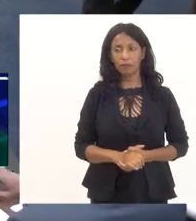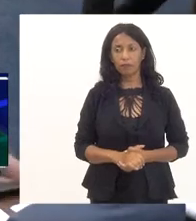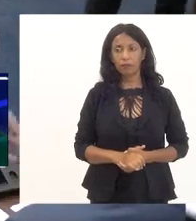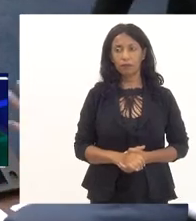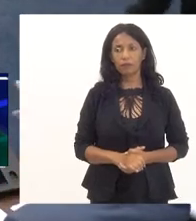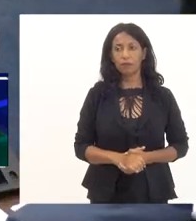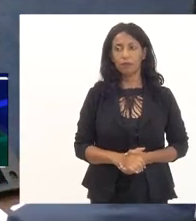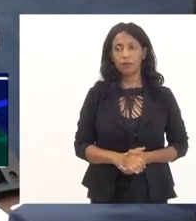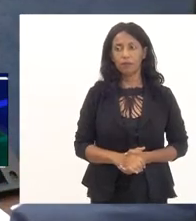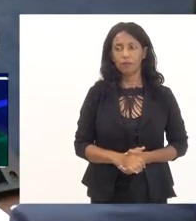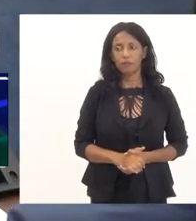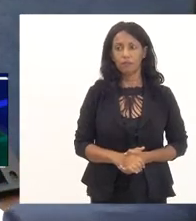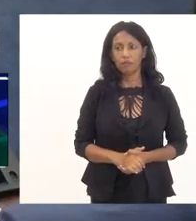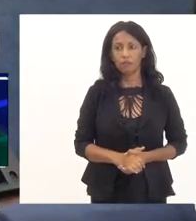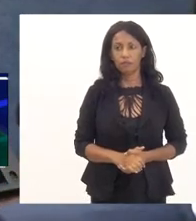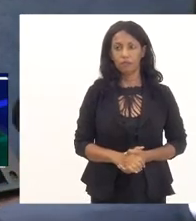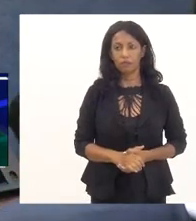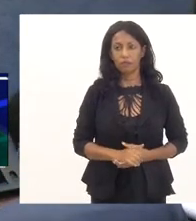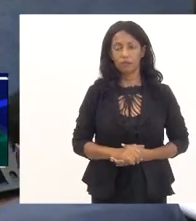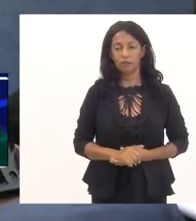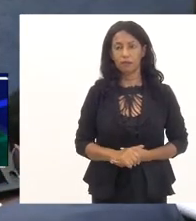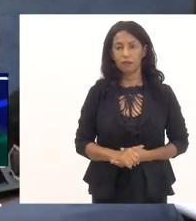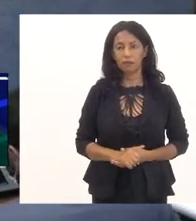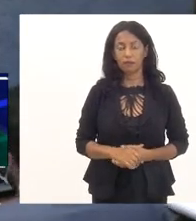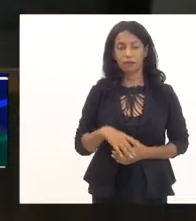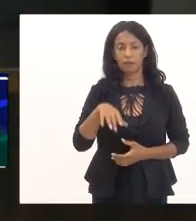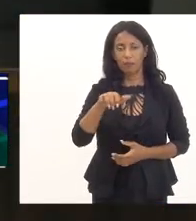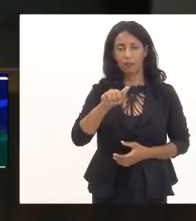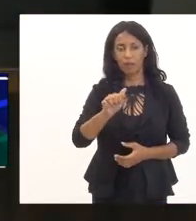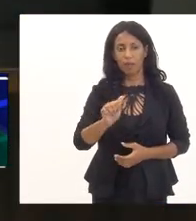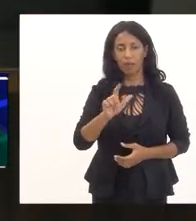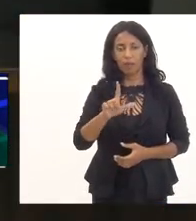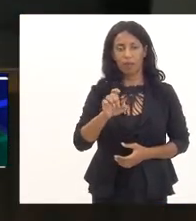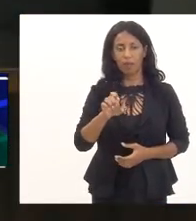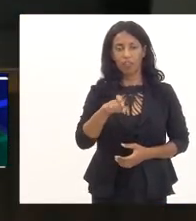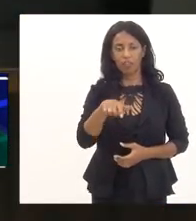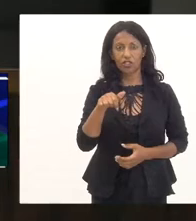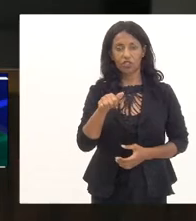Deputado Rosenberg Reis. Deputado